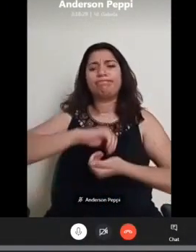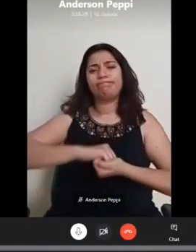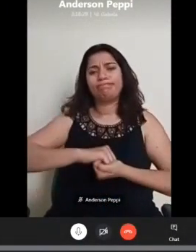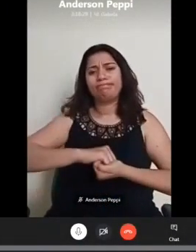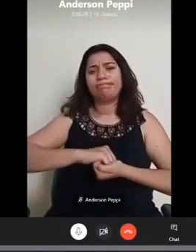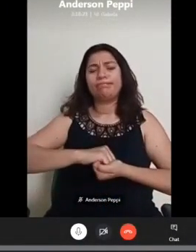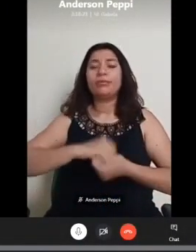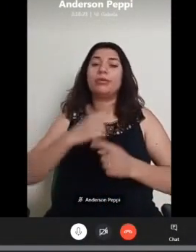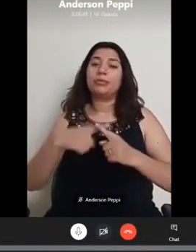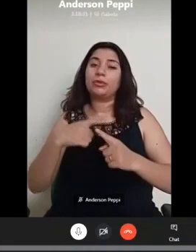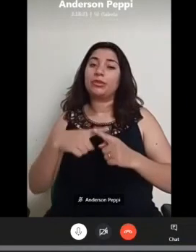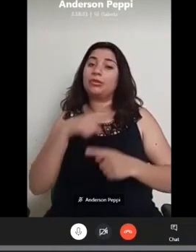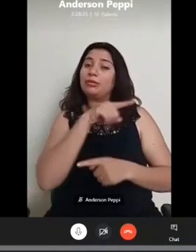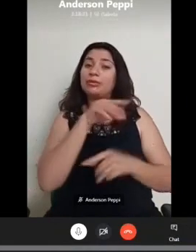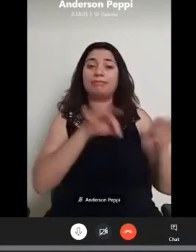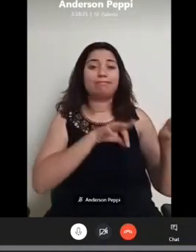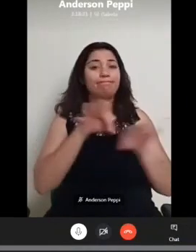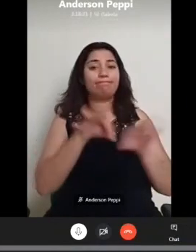Câmara Municipal.